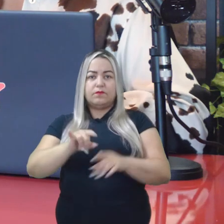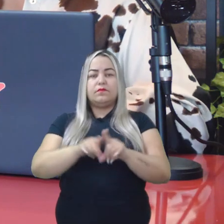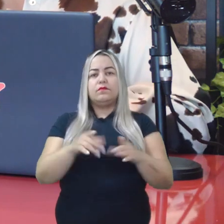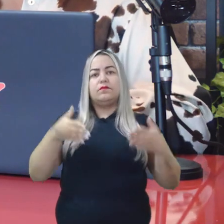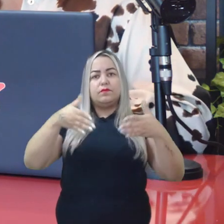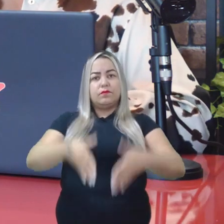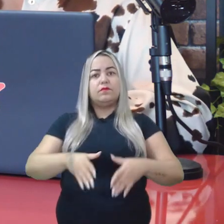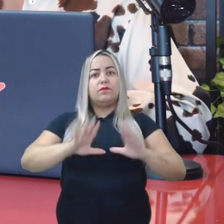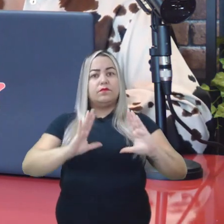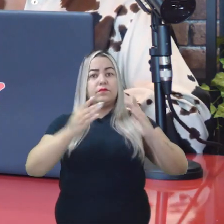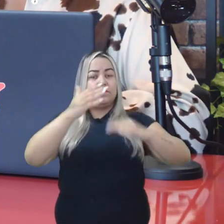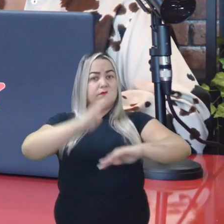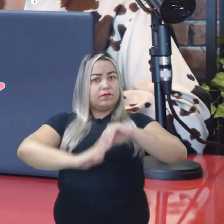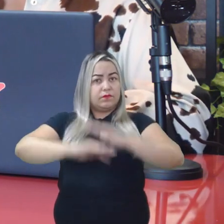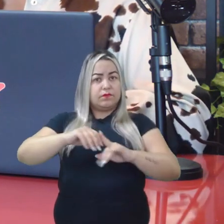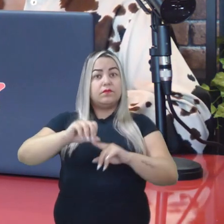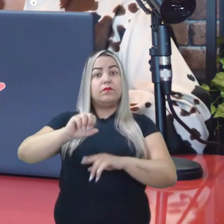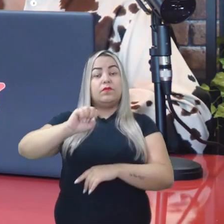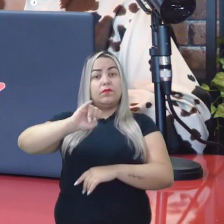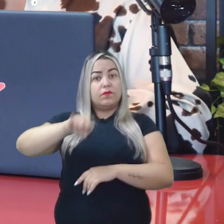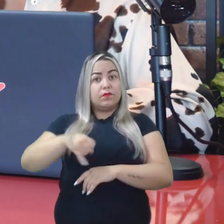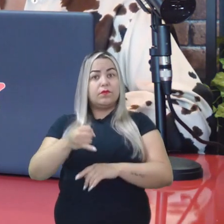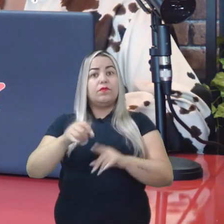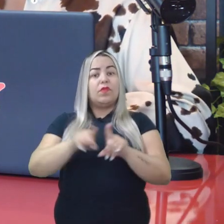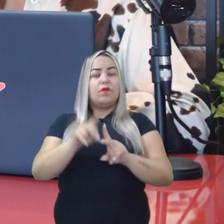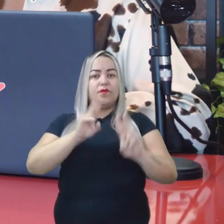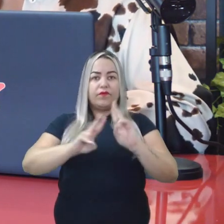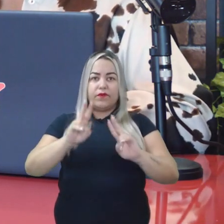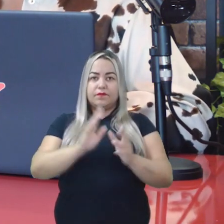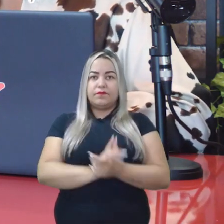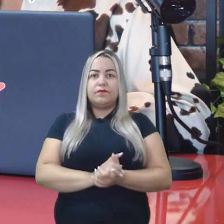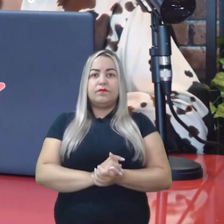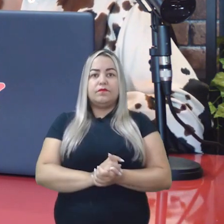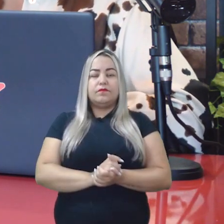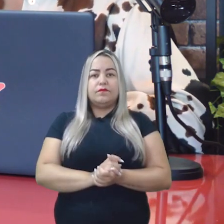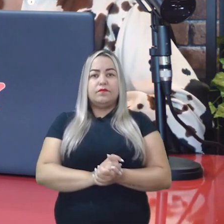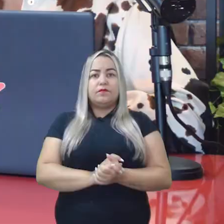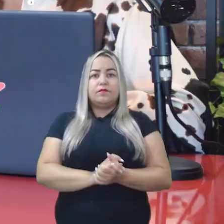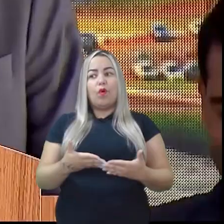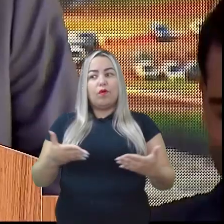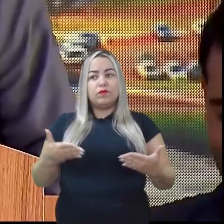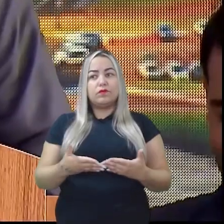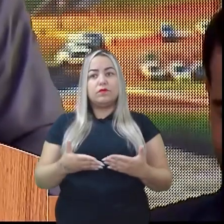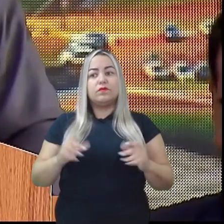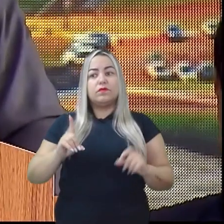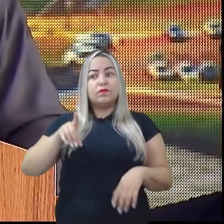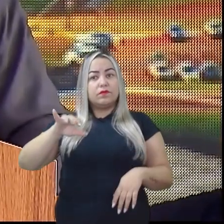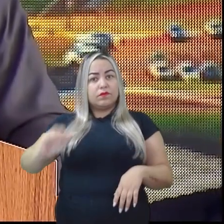Pequi e também participou das cerimônias dos atos de 8 de janeiro. Vamos conferir?